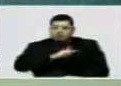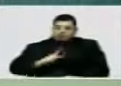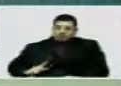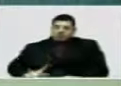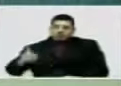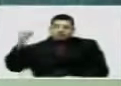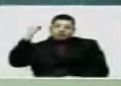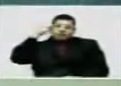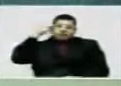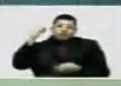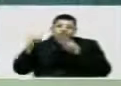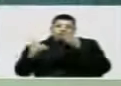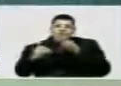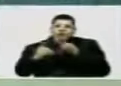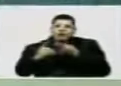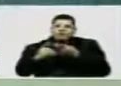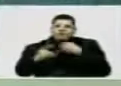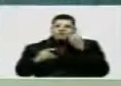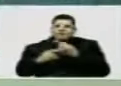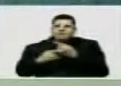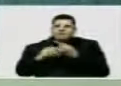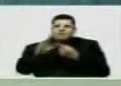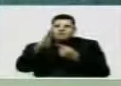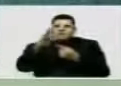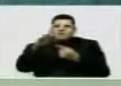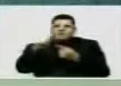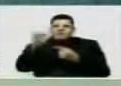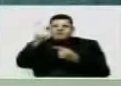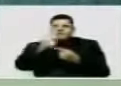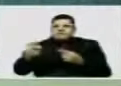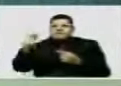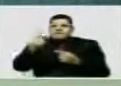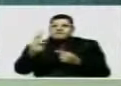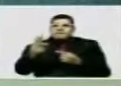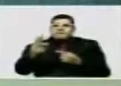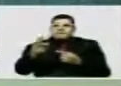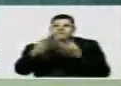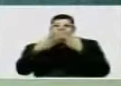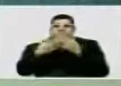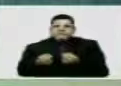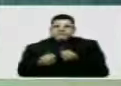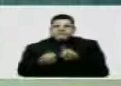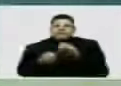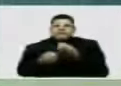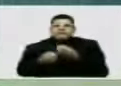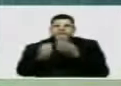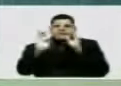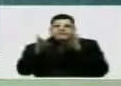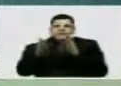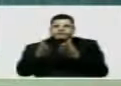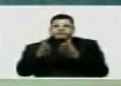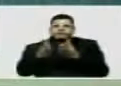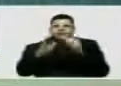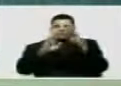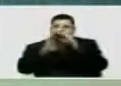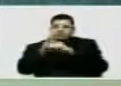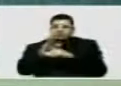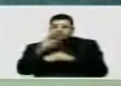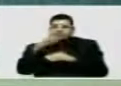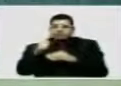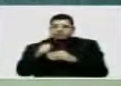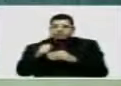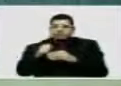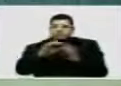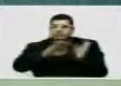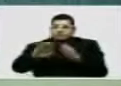Dilma que desarmou a nossa bancada federal e permitiu a aprovação da medida